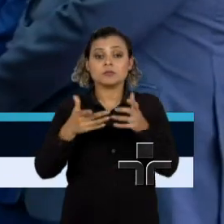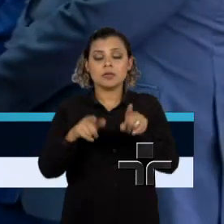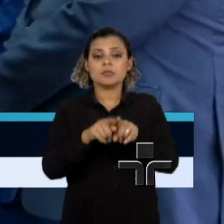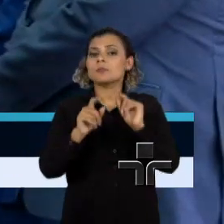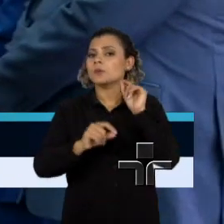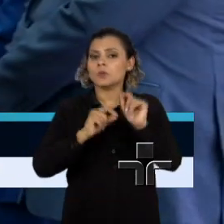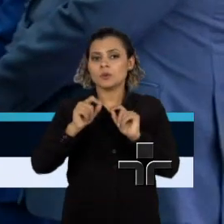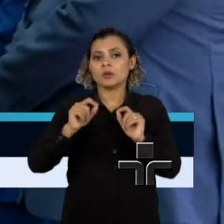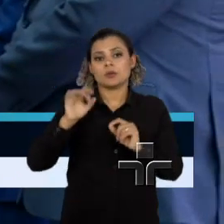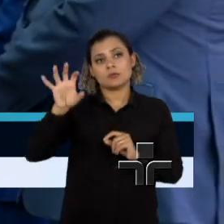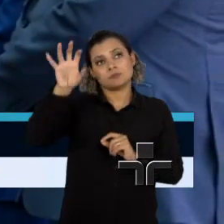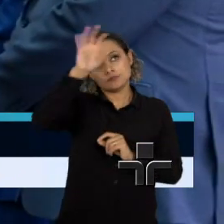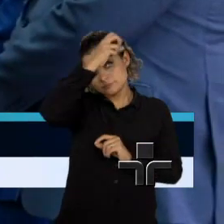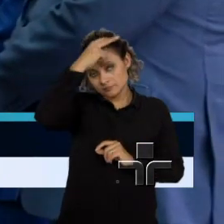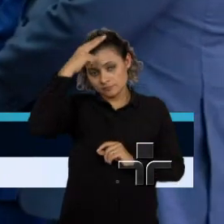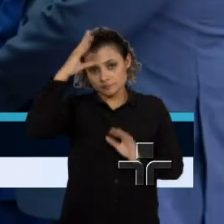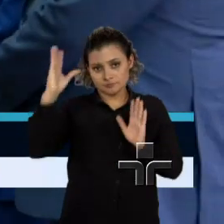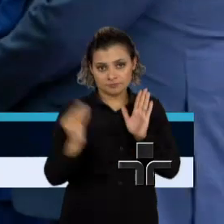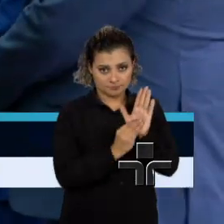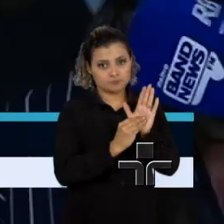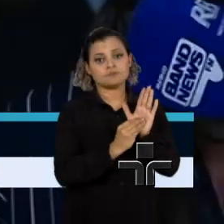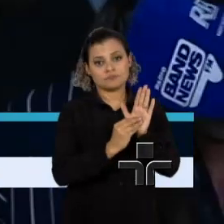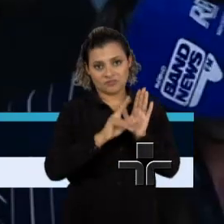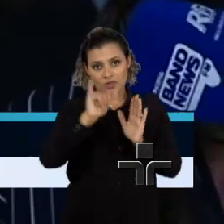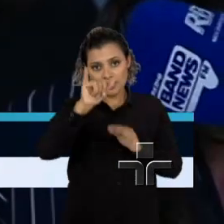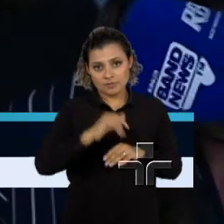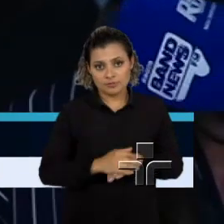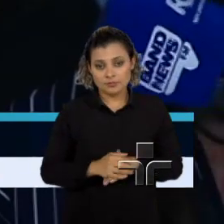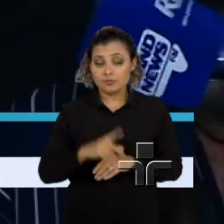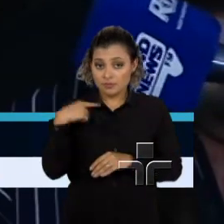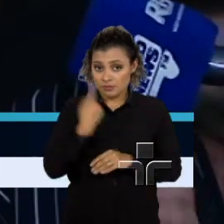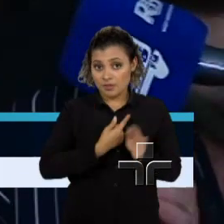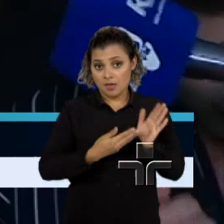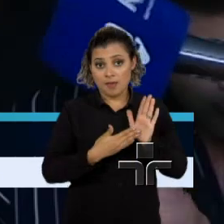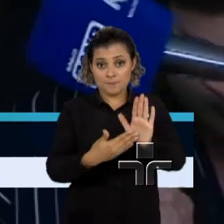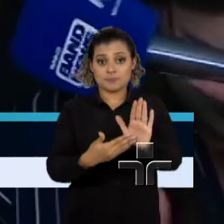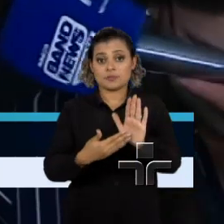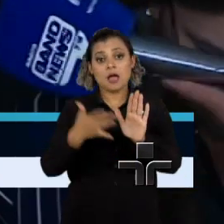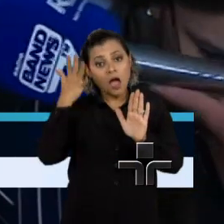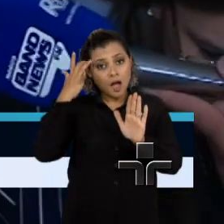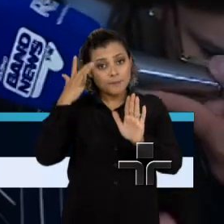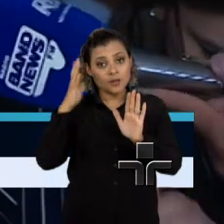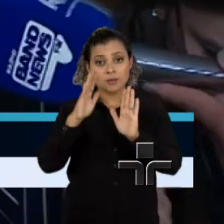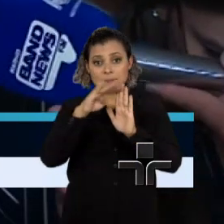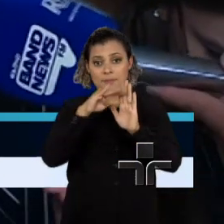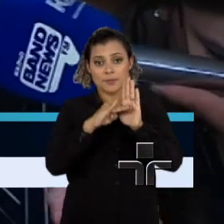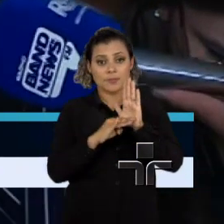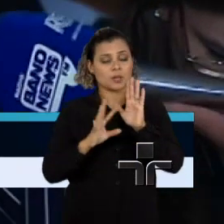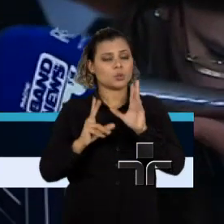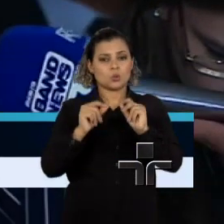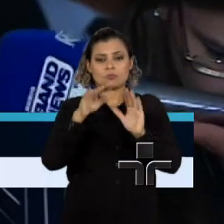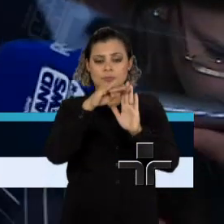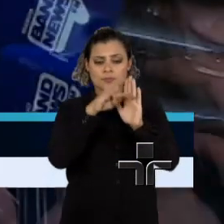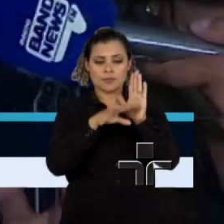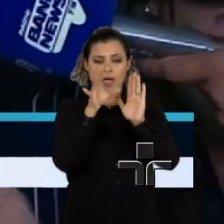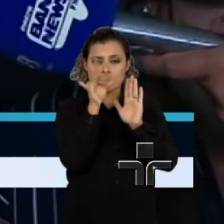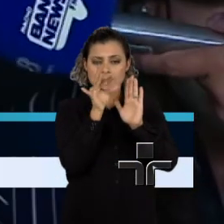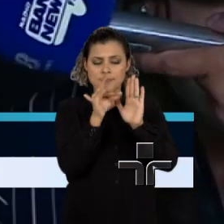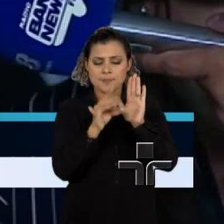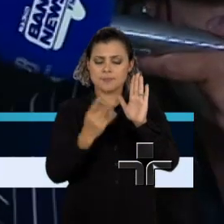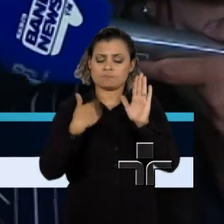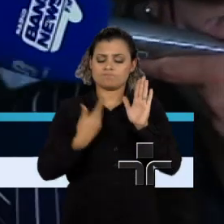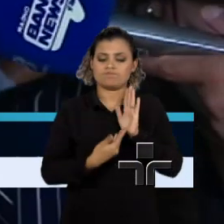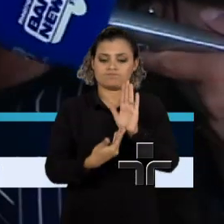elas a entrada de estados e municípios no texto. Eu vou apresentar amanhã, isoladamente, todas as medidas, uma por uma.